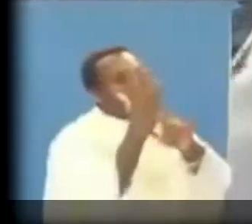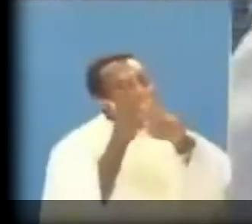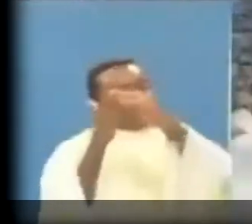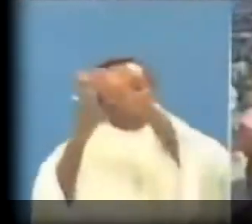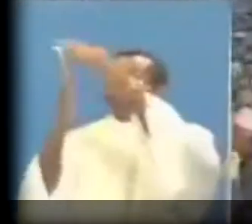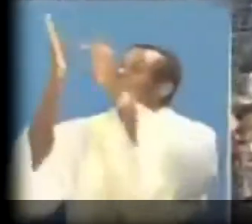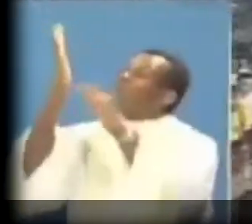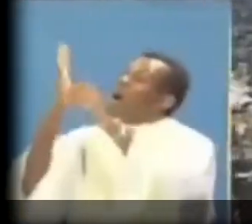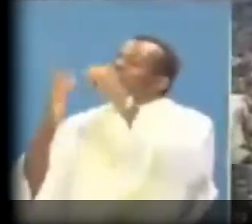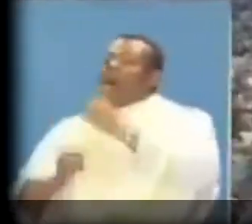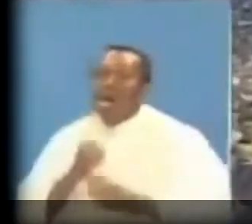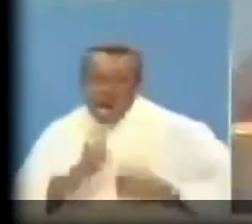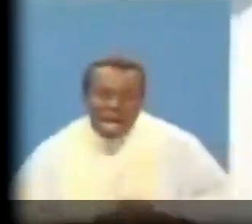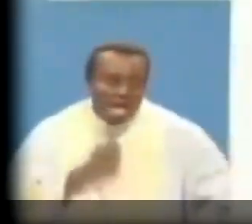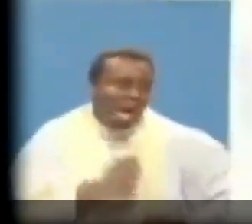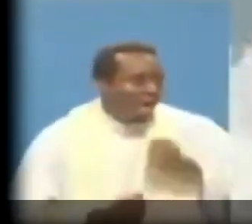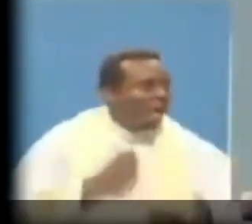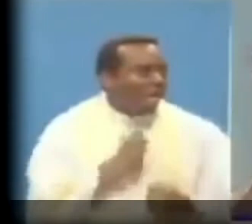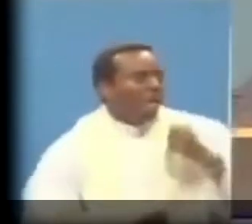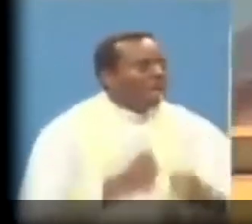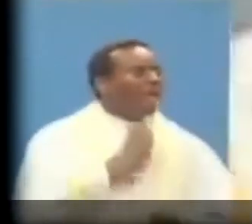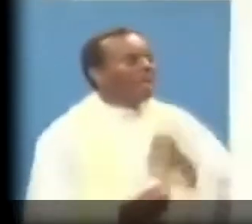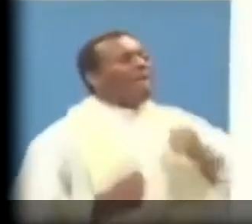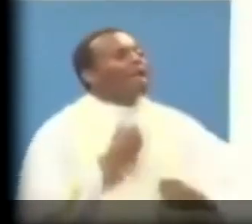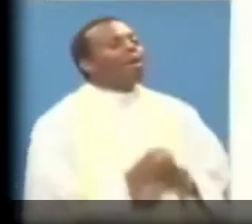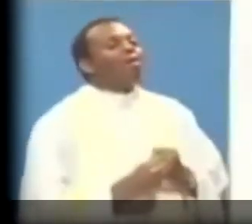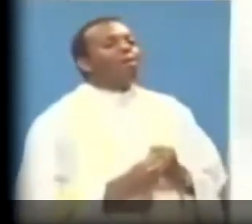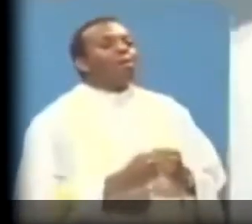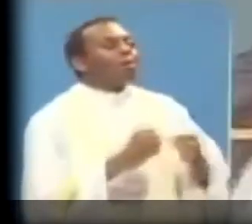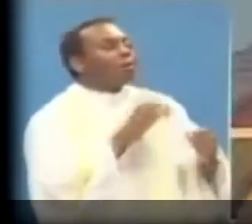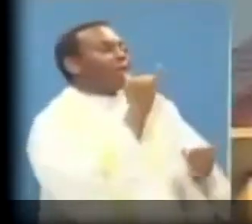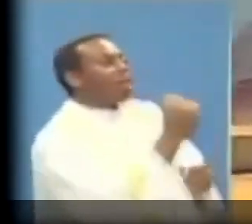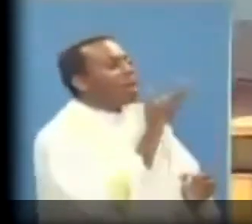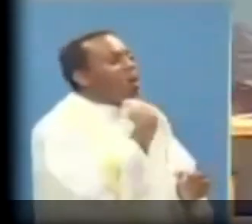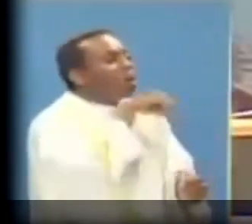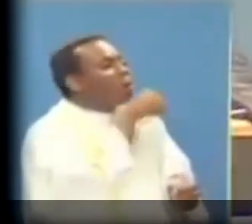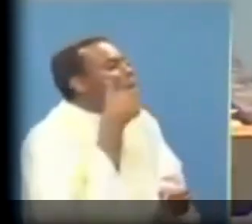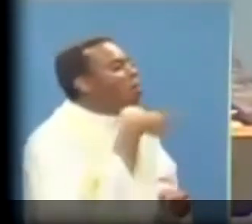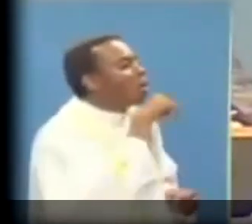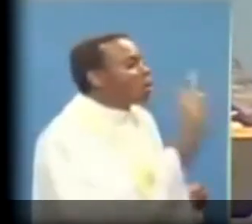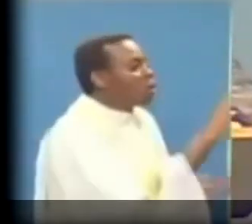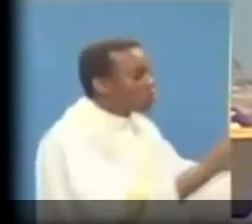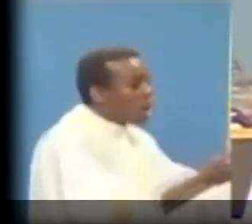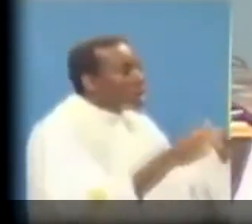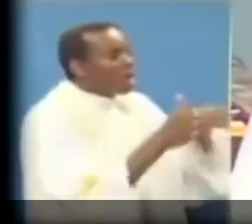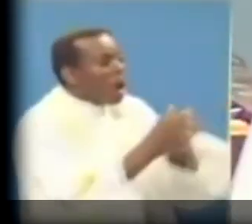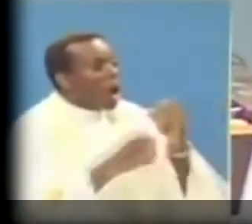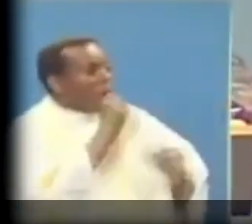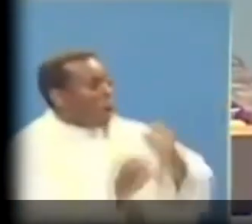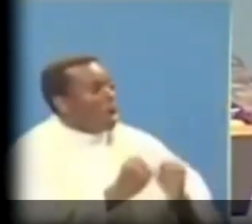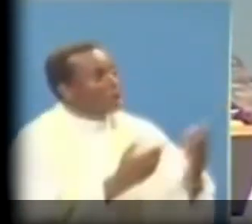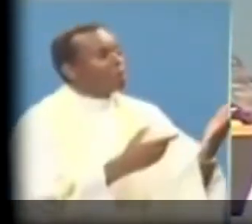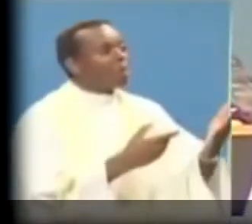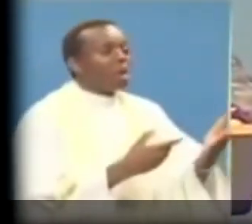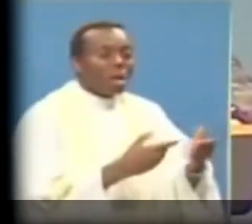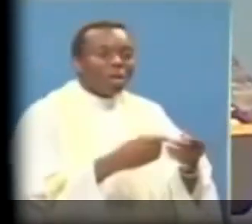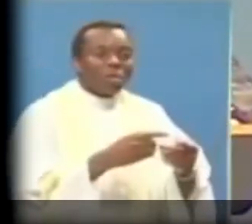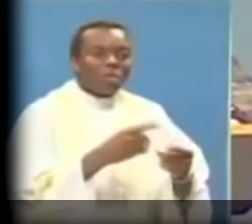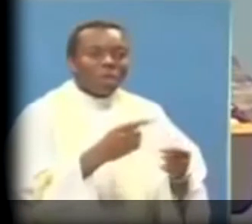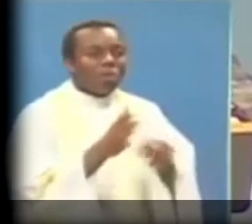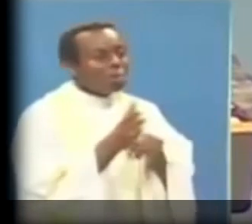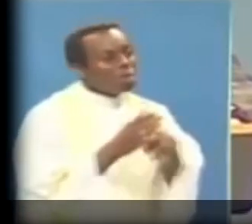lá botando a língua para fora olha seu pai que sua mãe chegaram corre lá rapaz F Chegaram